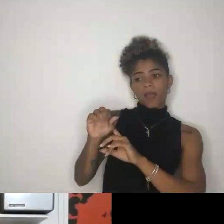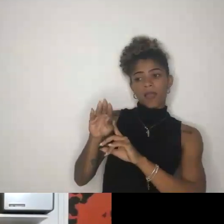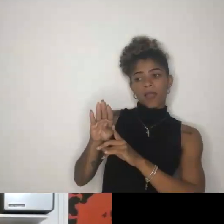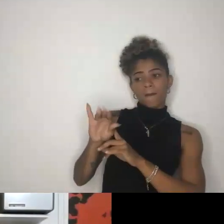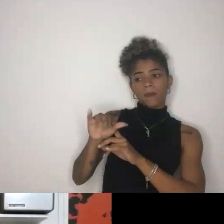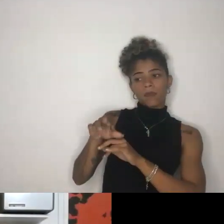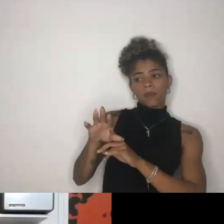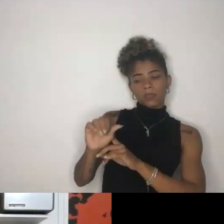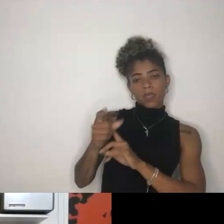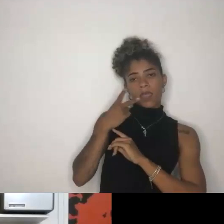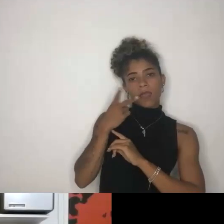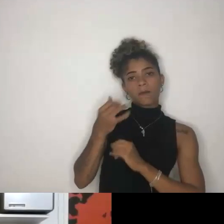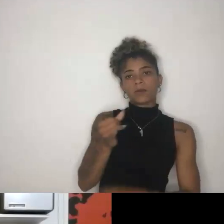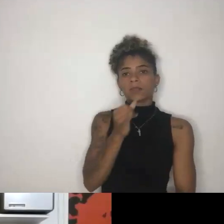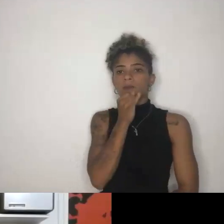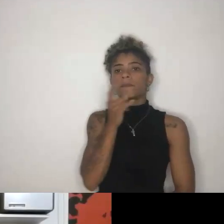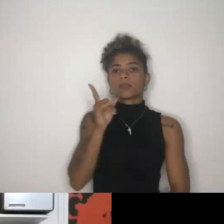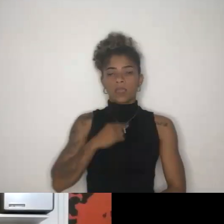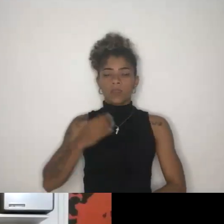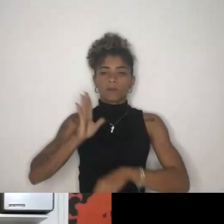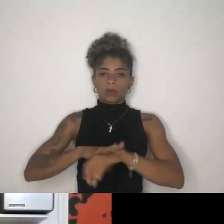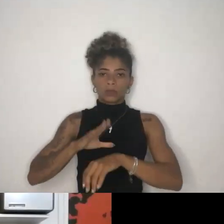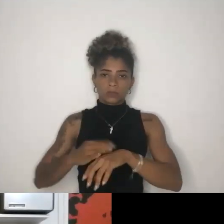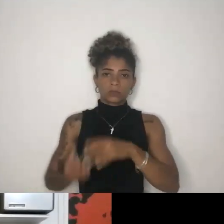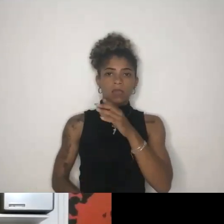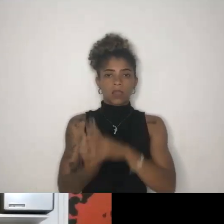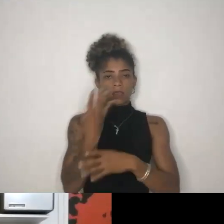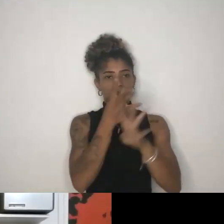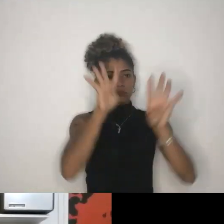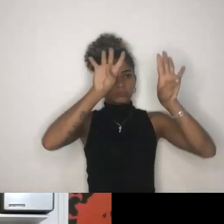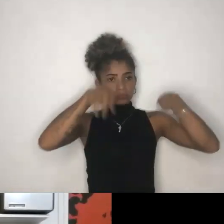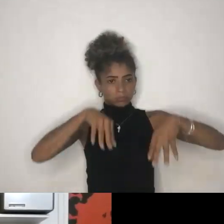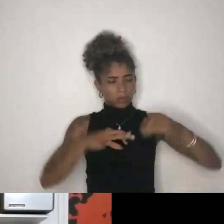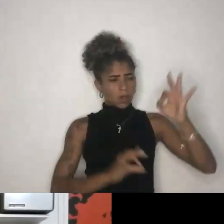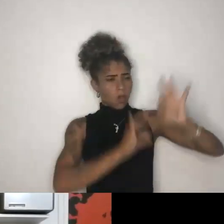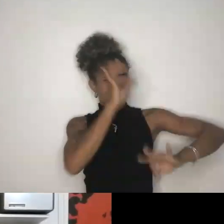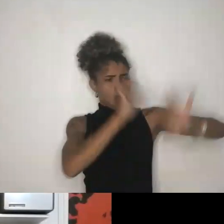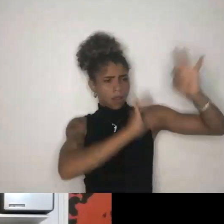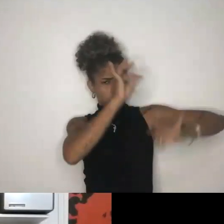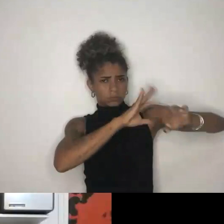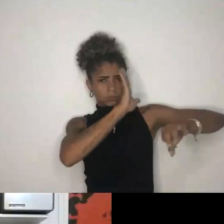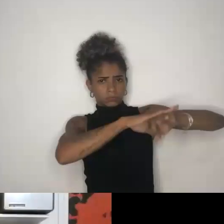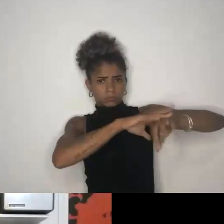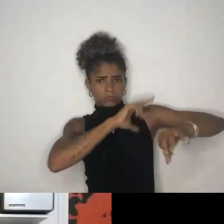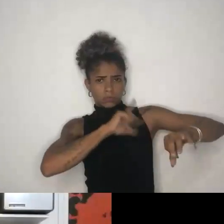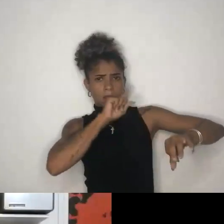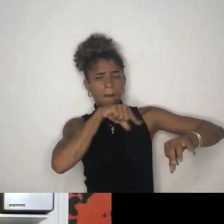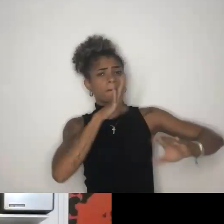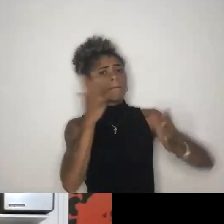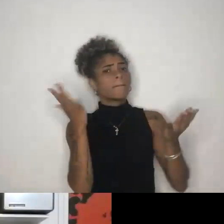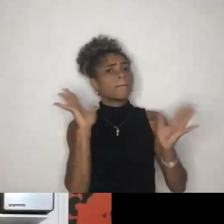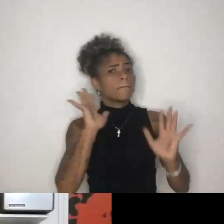tem um procedimento de criar tabelas e fluxos para organização mas que eventualmente